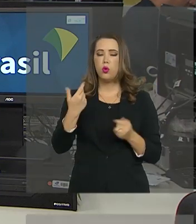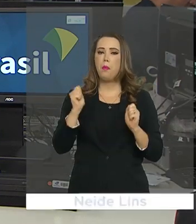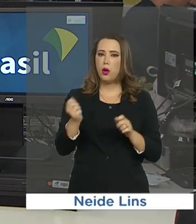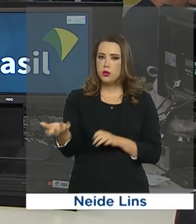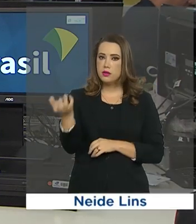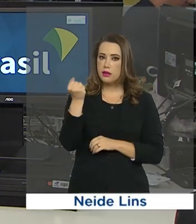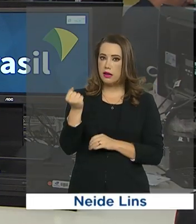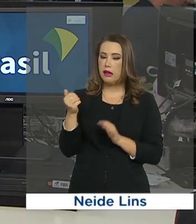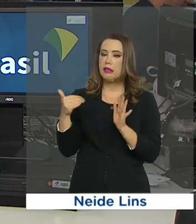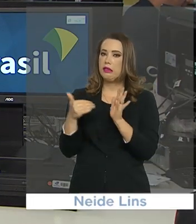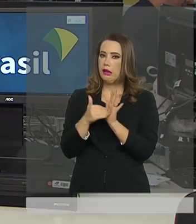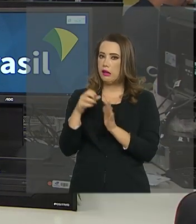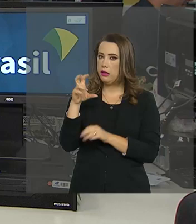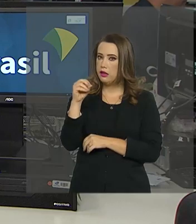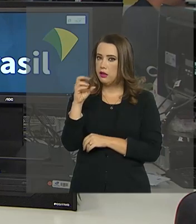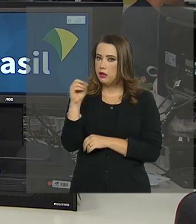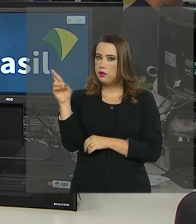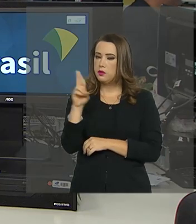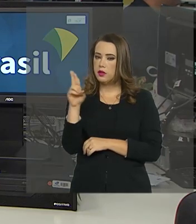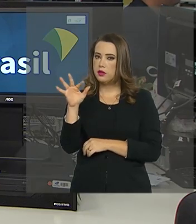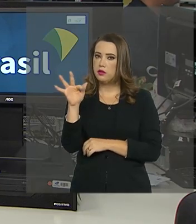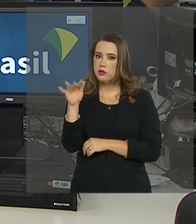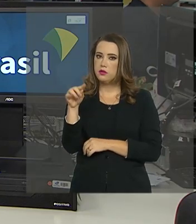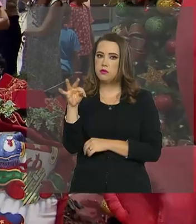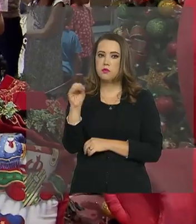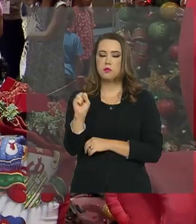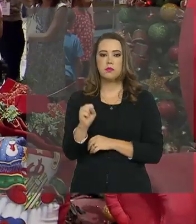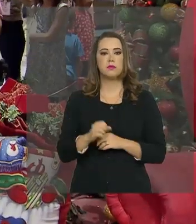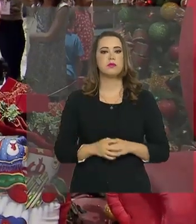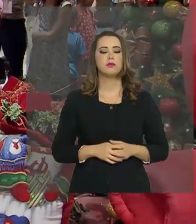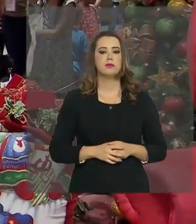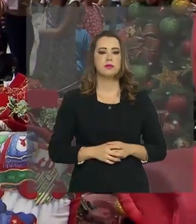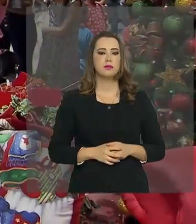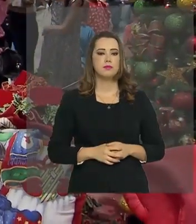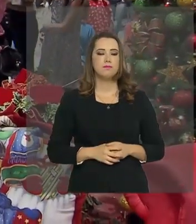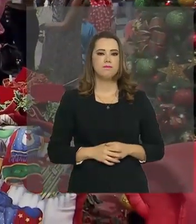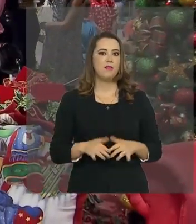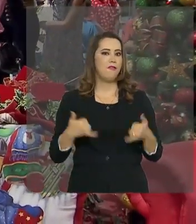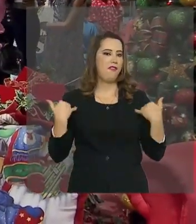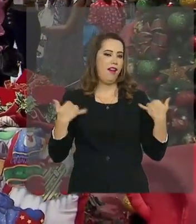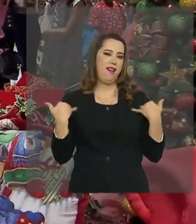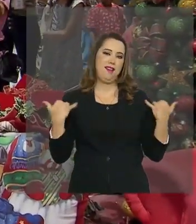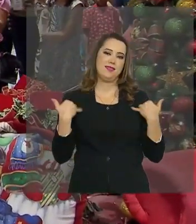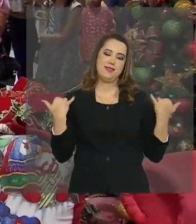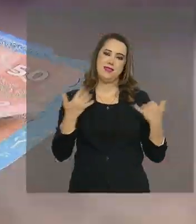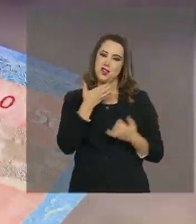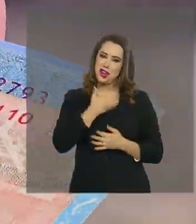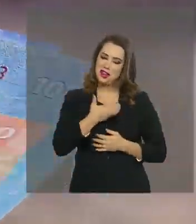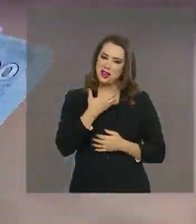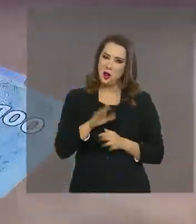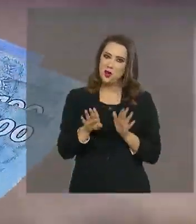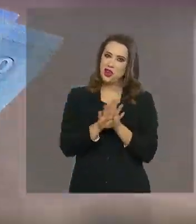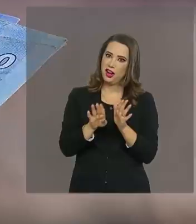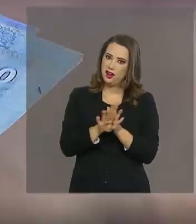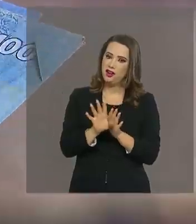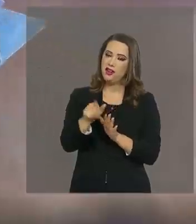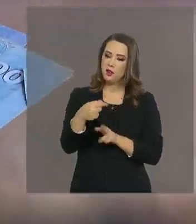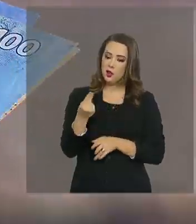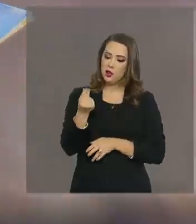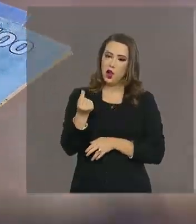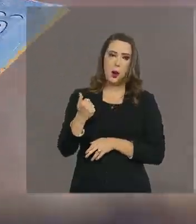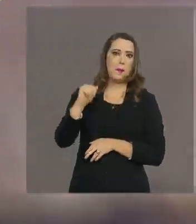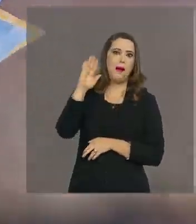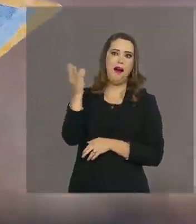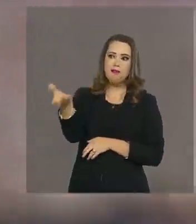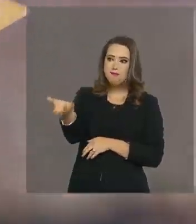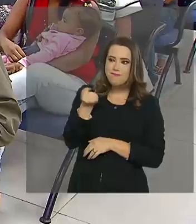até R$ 500 do FGTS. Com as festas de fim de ano chegando, um dinheiro a mais no bolso é